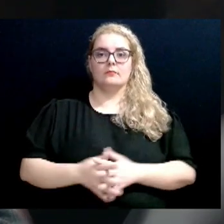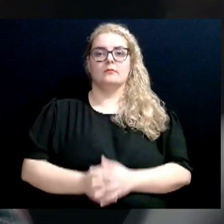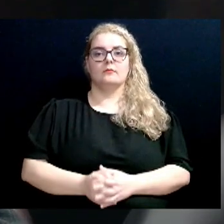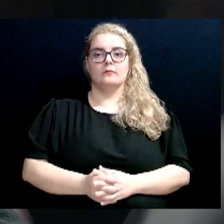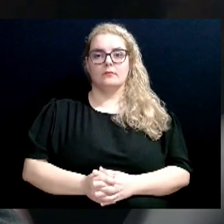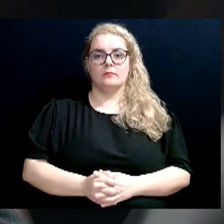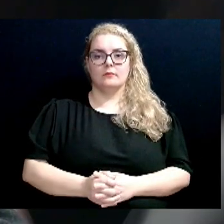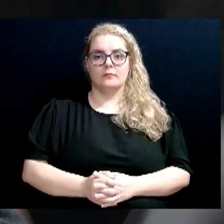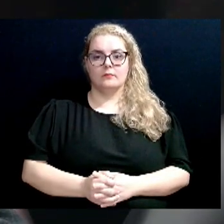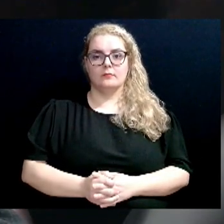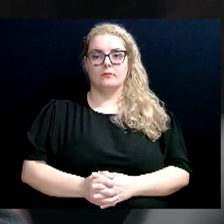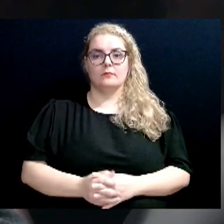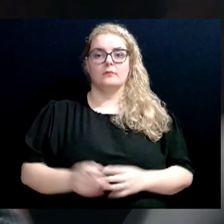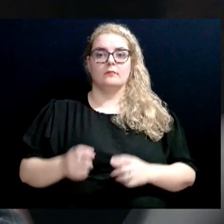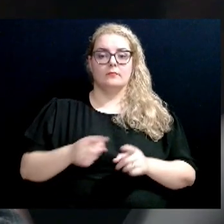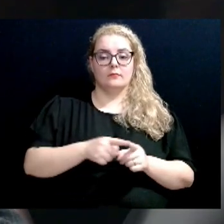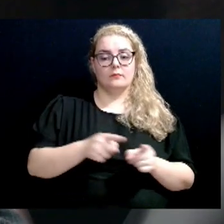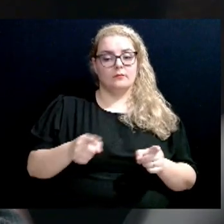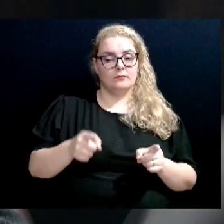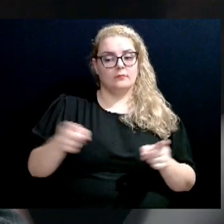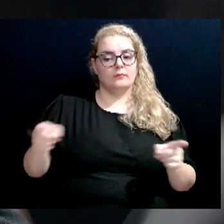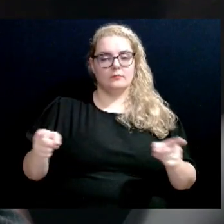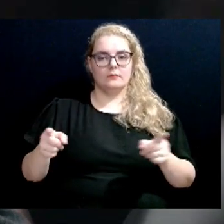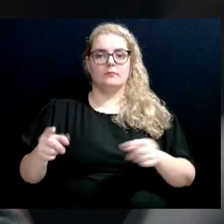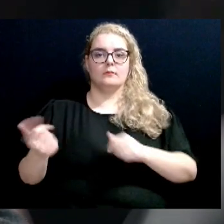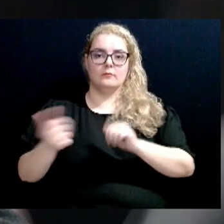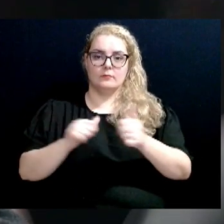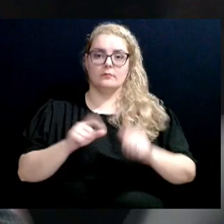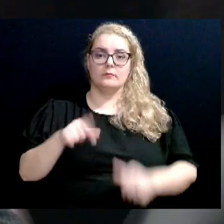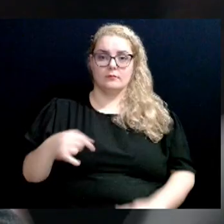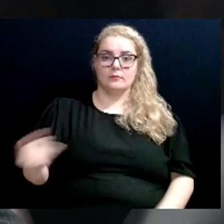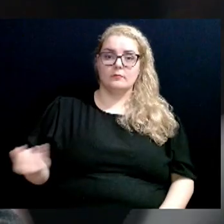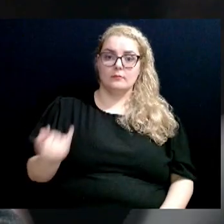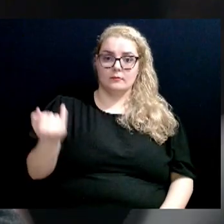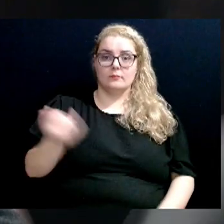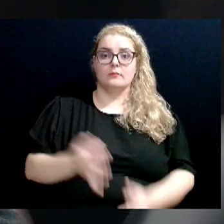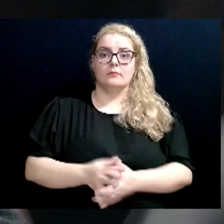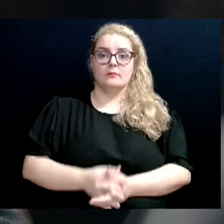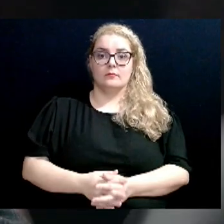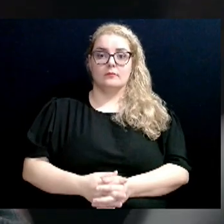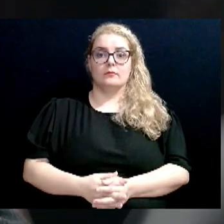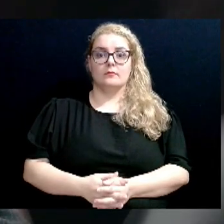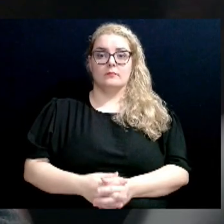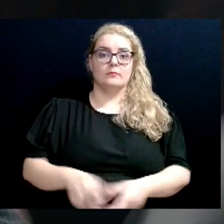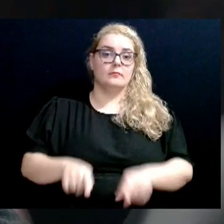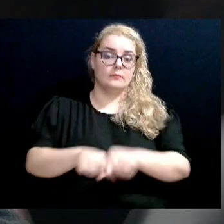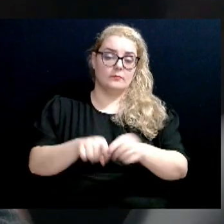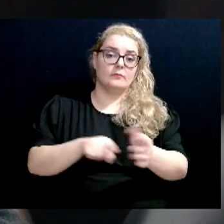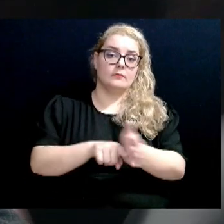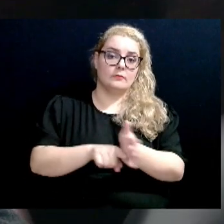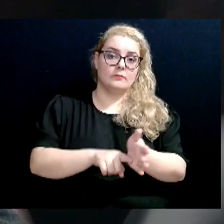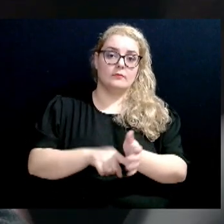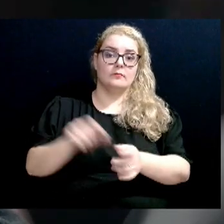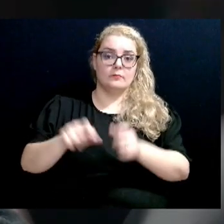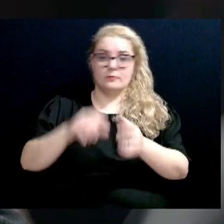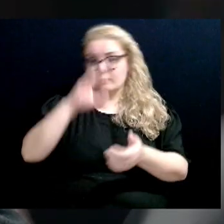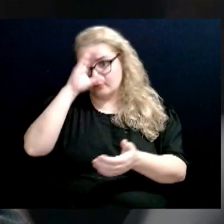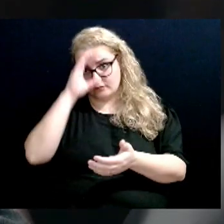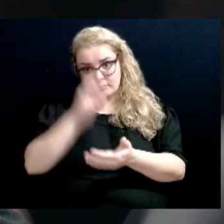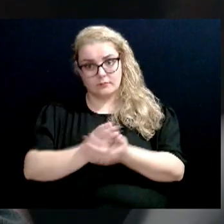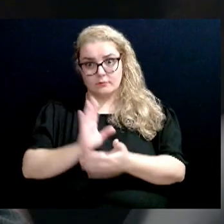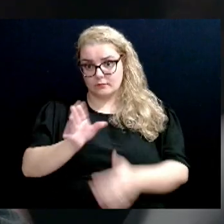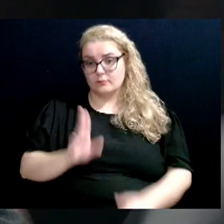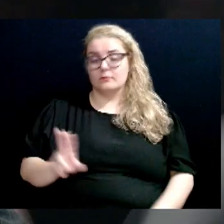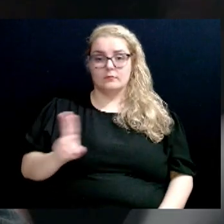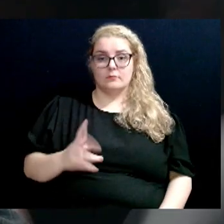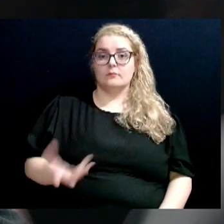longo prazo. Então, avaliar isso é bem importante. E também pesquisar com pessoas da sua confiança, que já estão utilizando, marcas